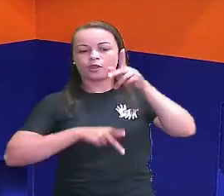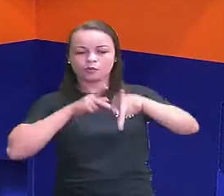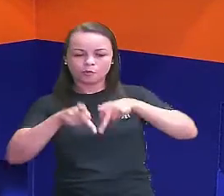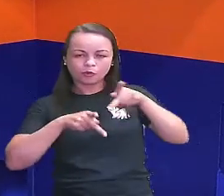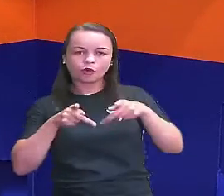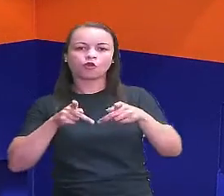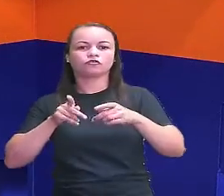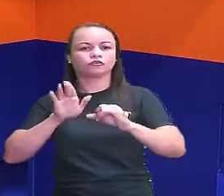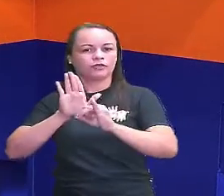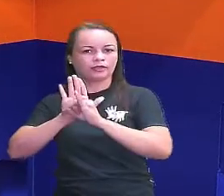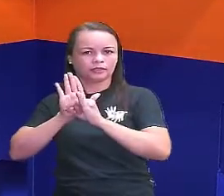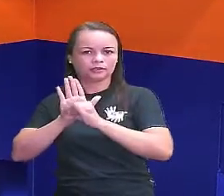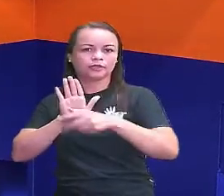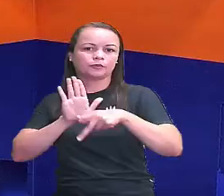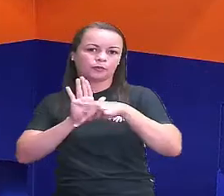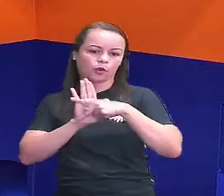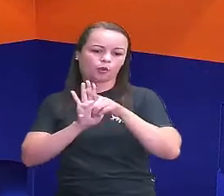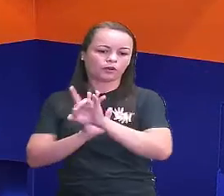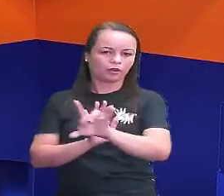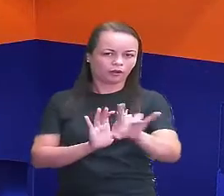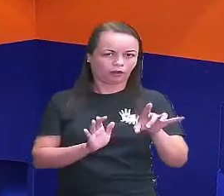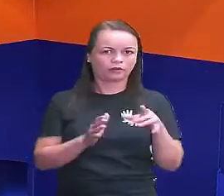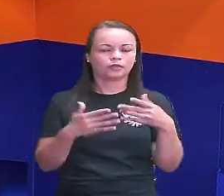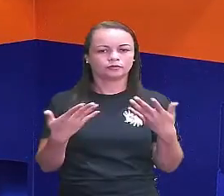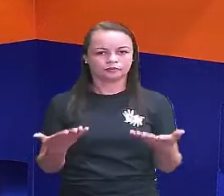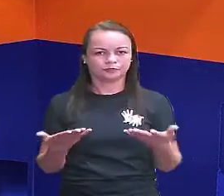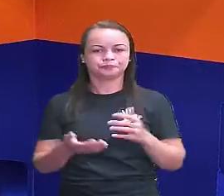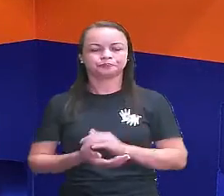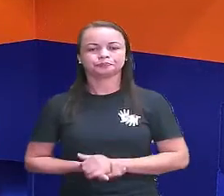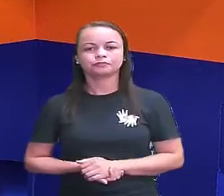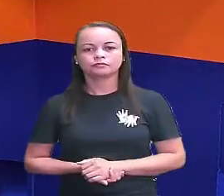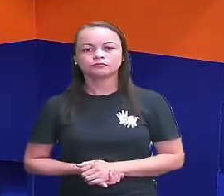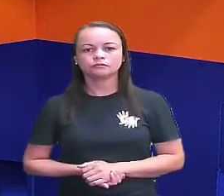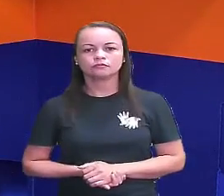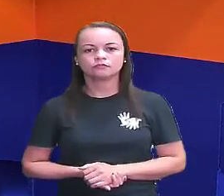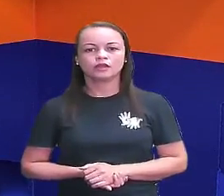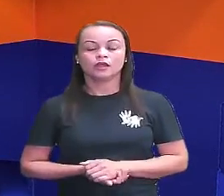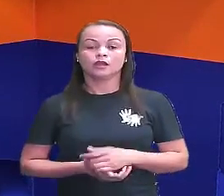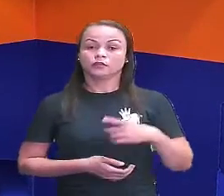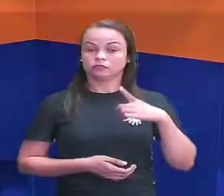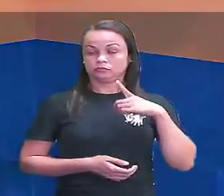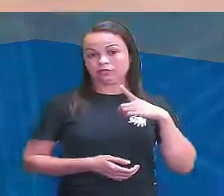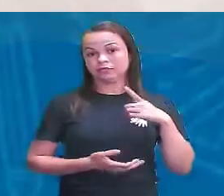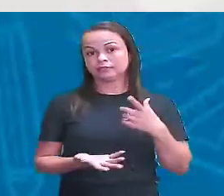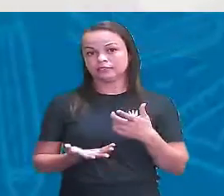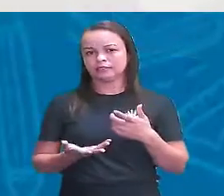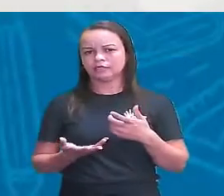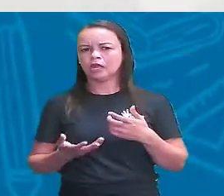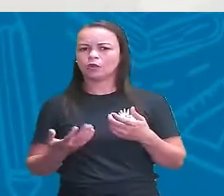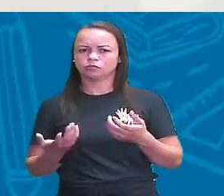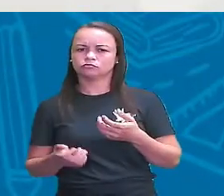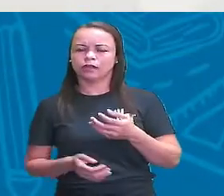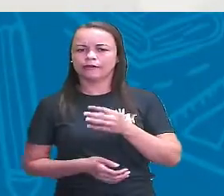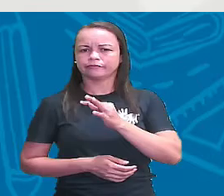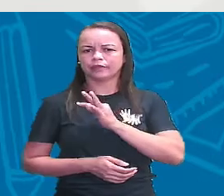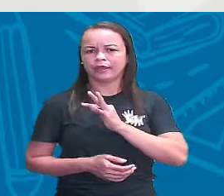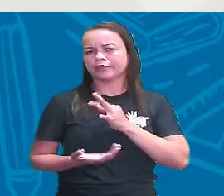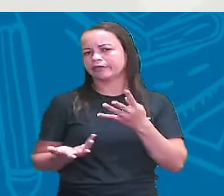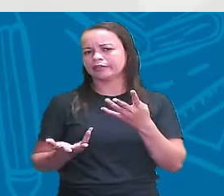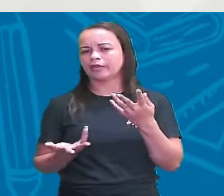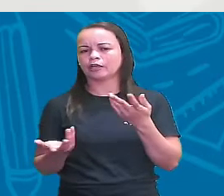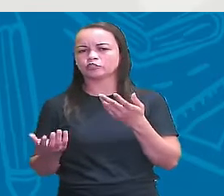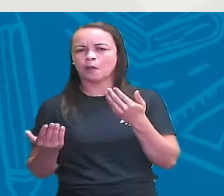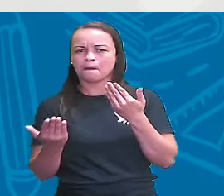sua identidade e as suas particularidades, tá? E aí eles tinham técnicas em comum, né? Uma